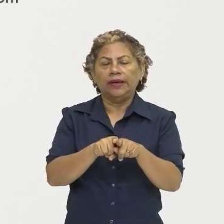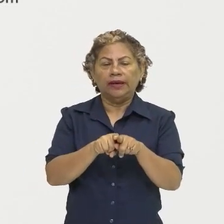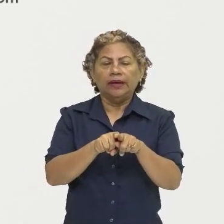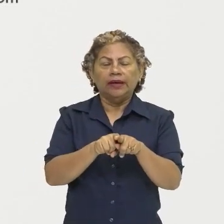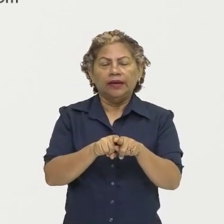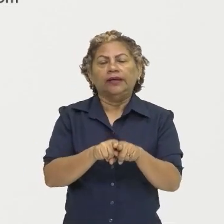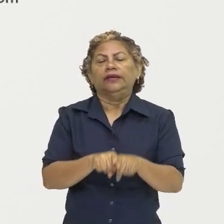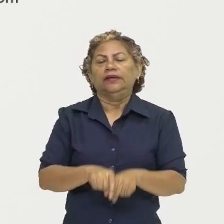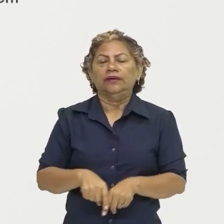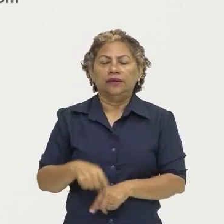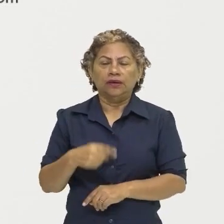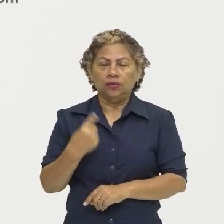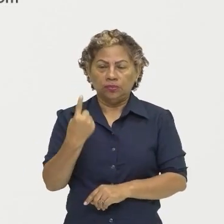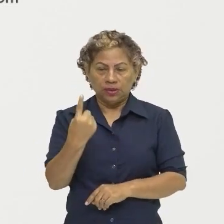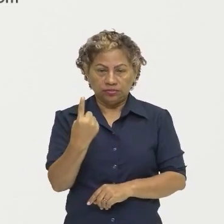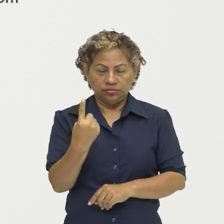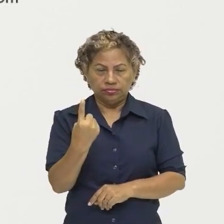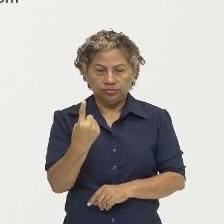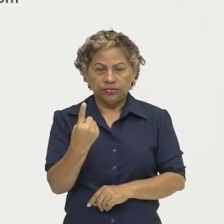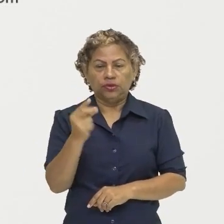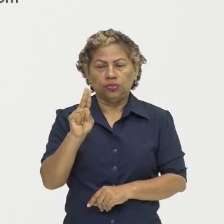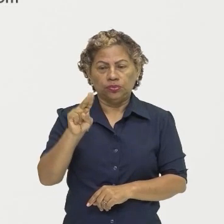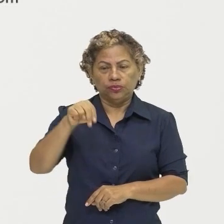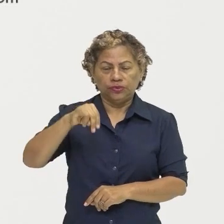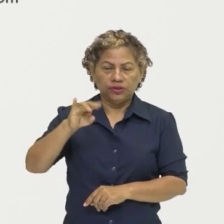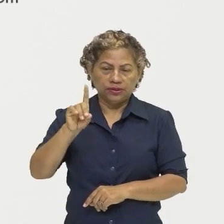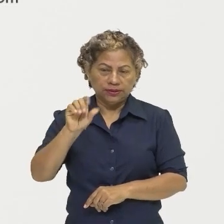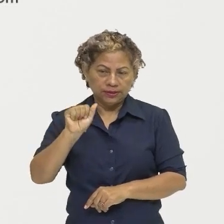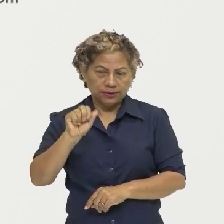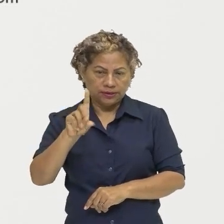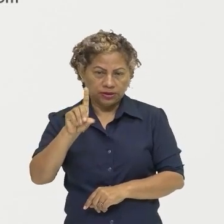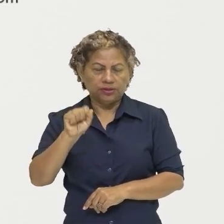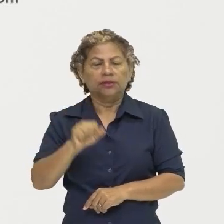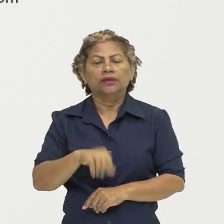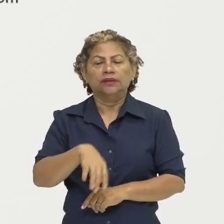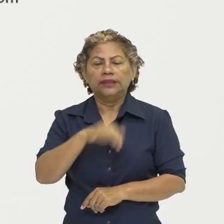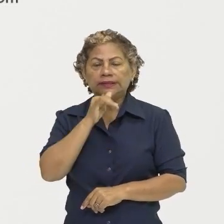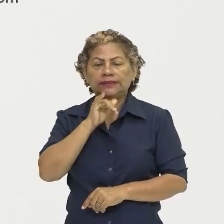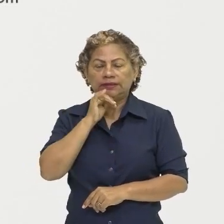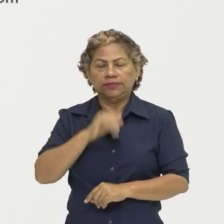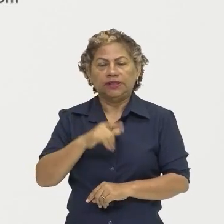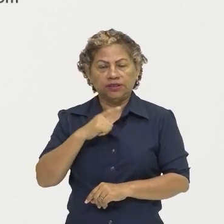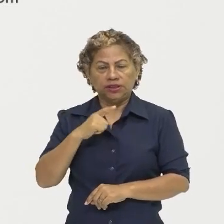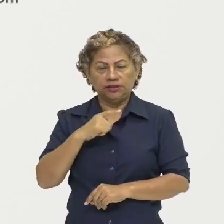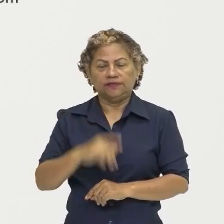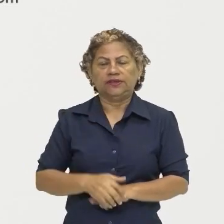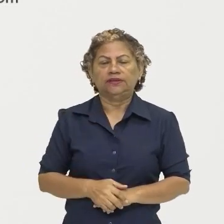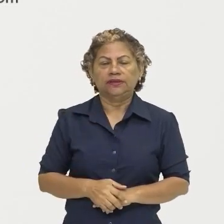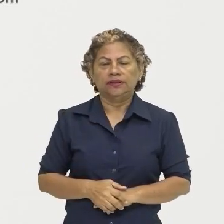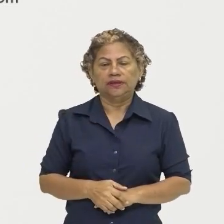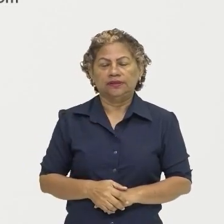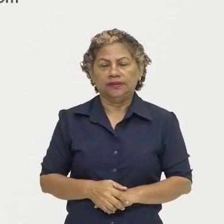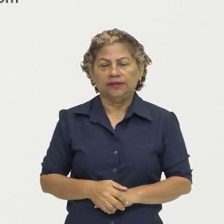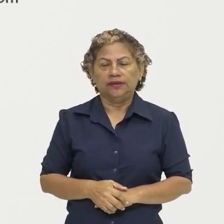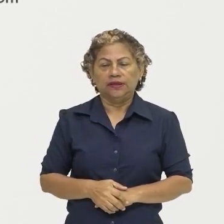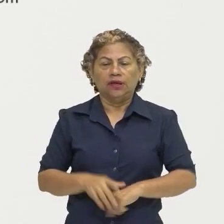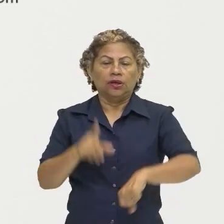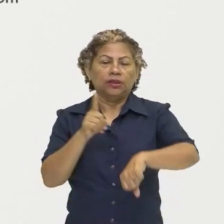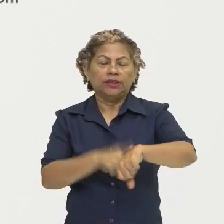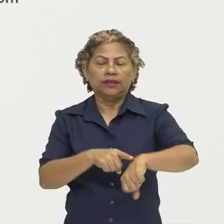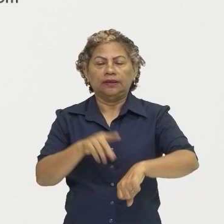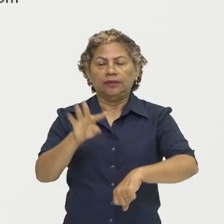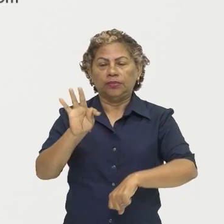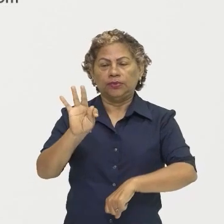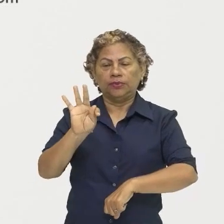Um número e uma unidade. Como, por exemplo, temos aqui o tempo.